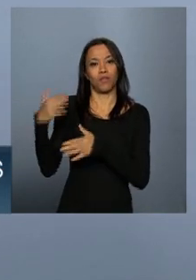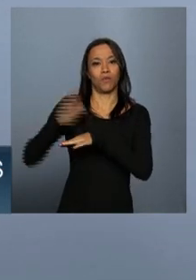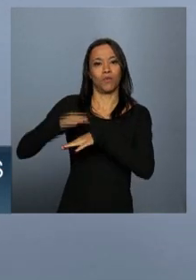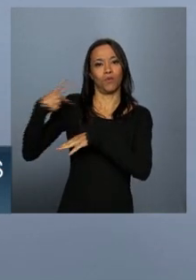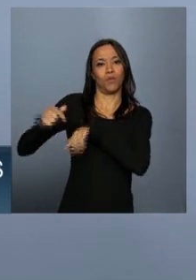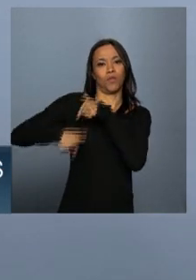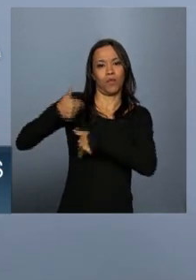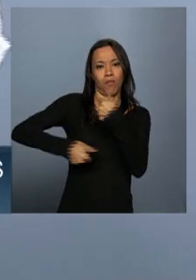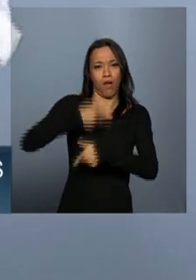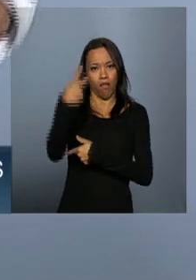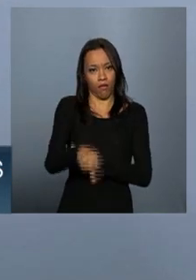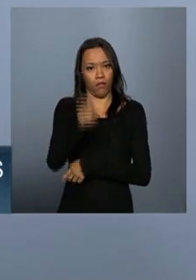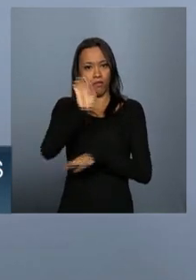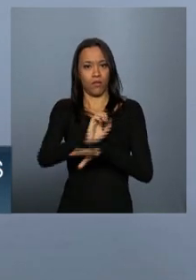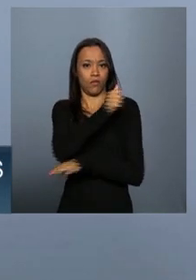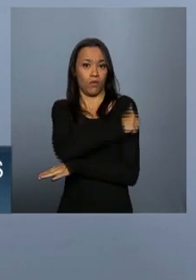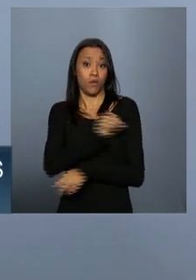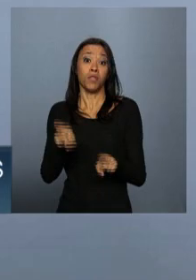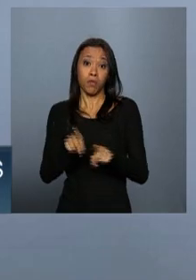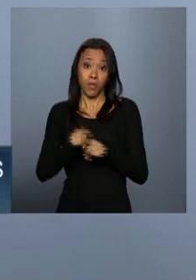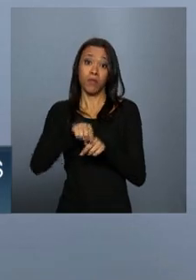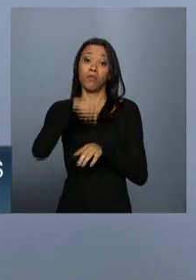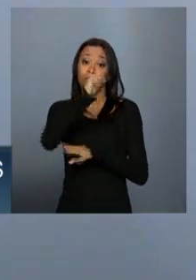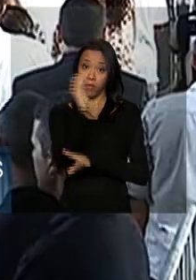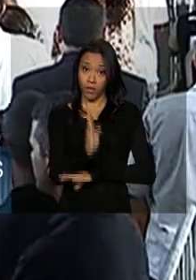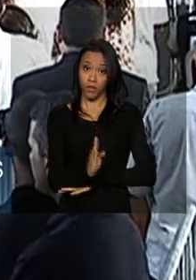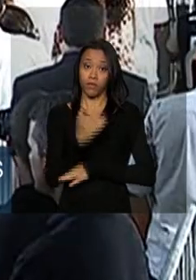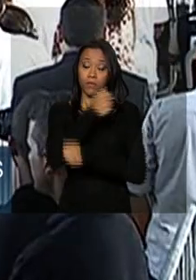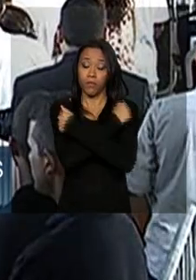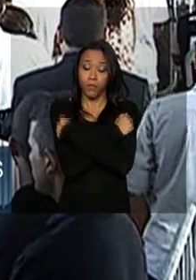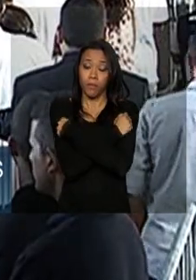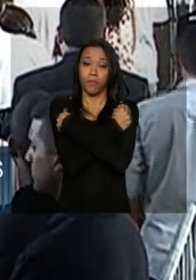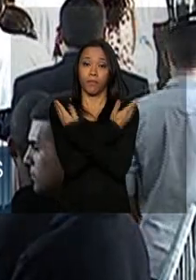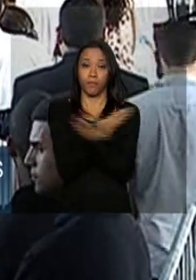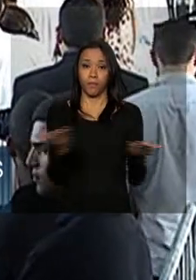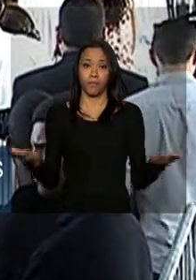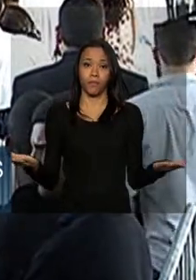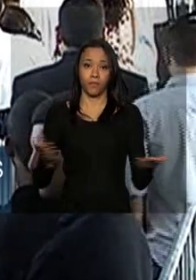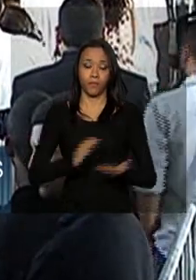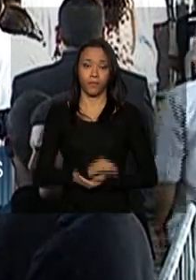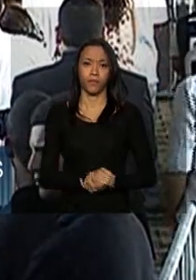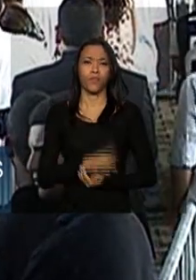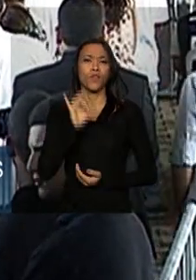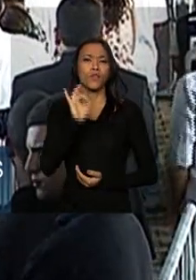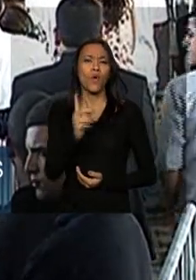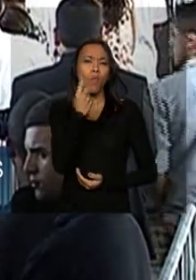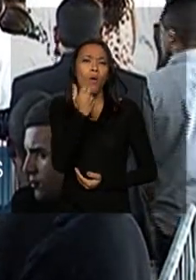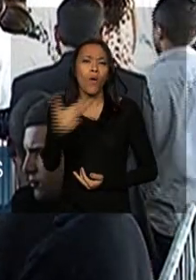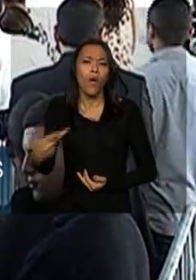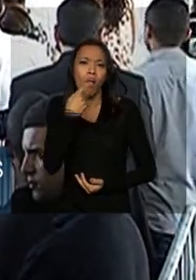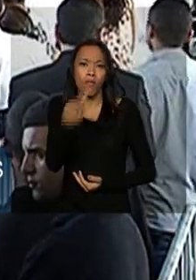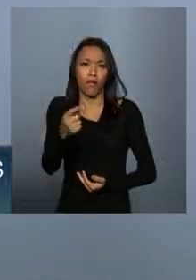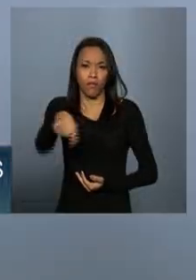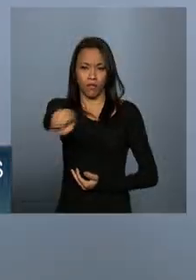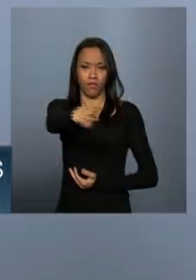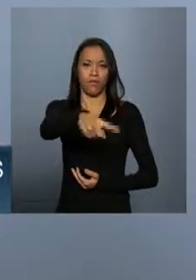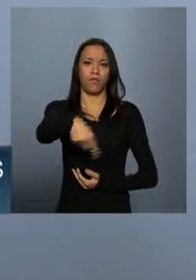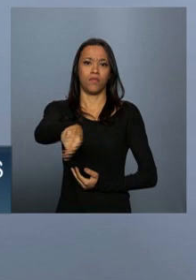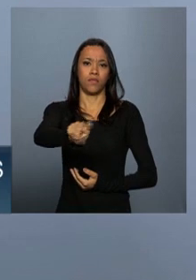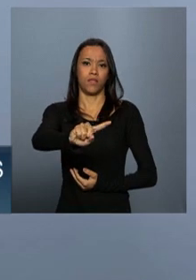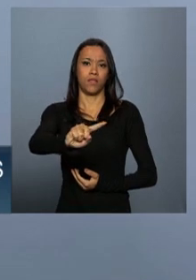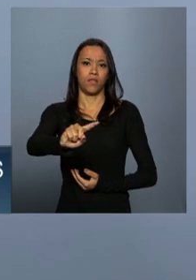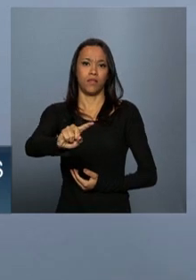fazendo pelo Rio de Janeiro e pelo Brasil. Um abraço, pessoal. Só um recado para o pessoal